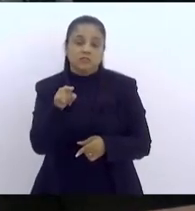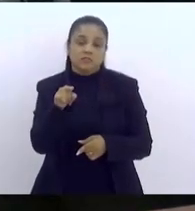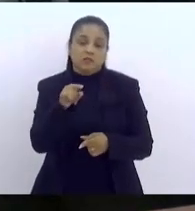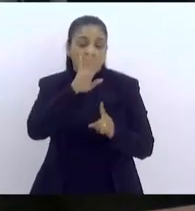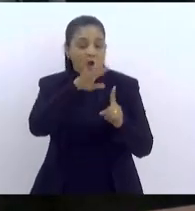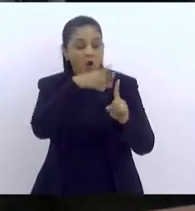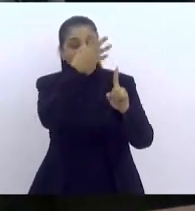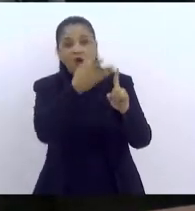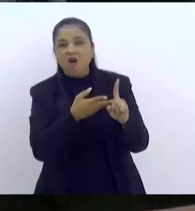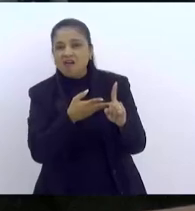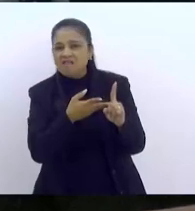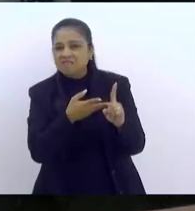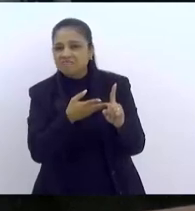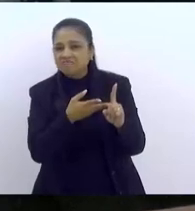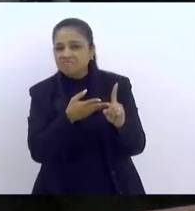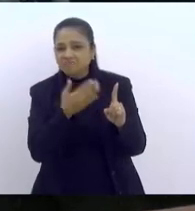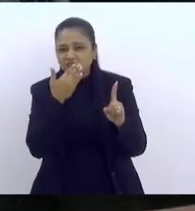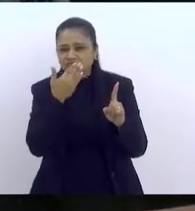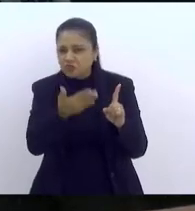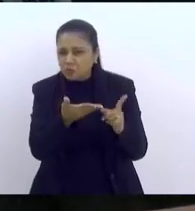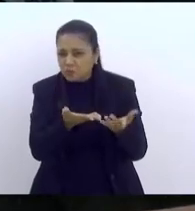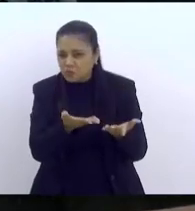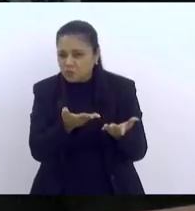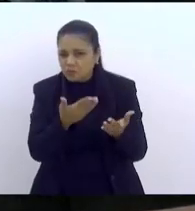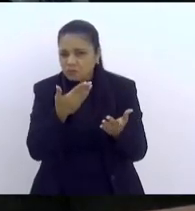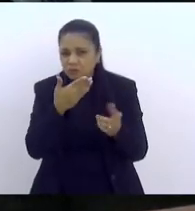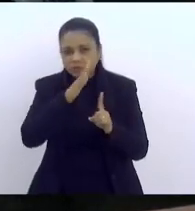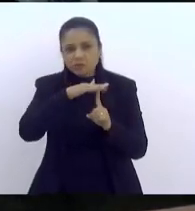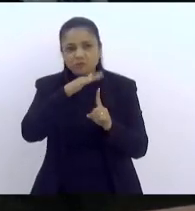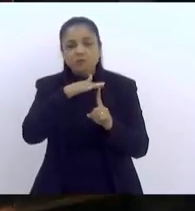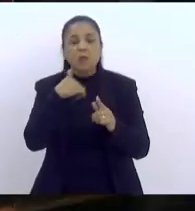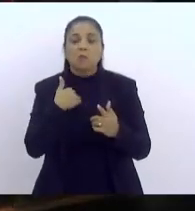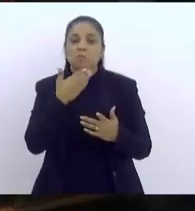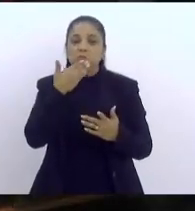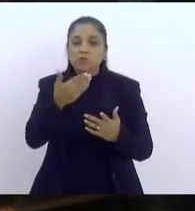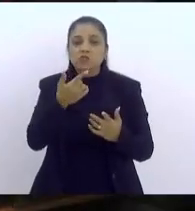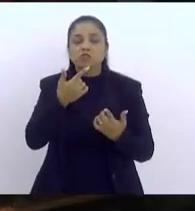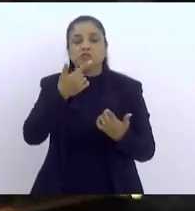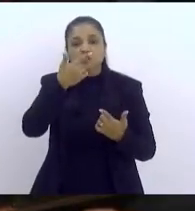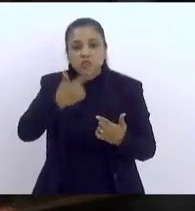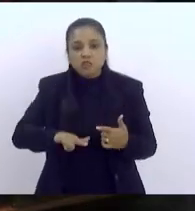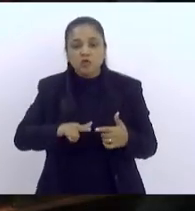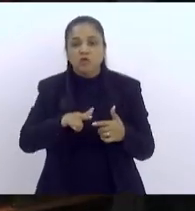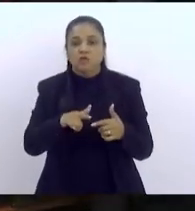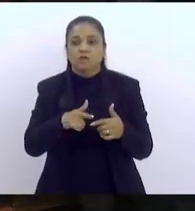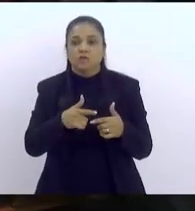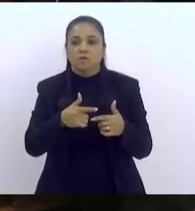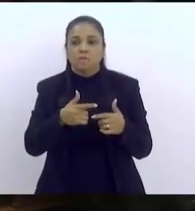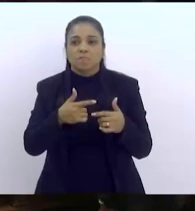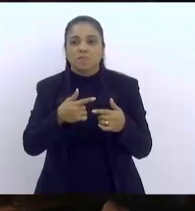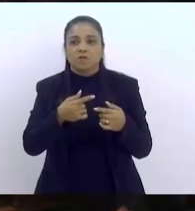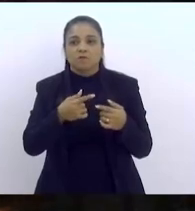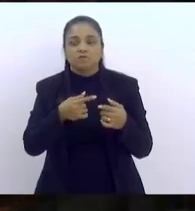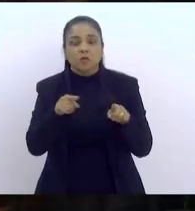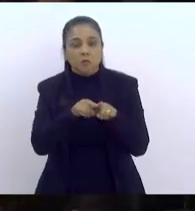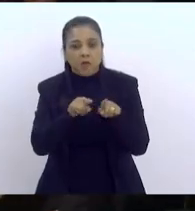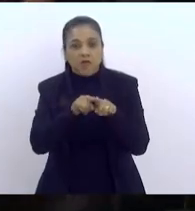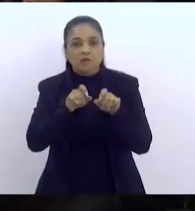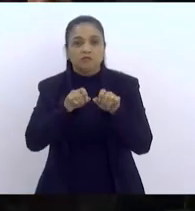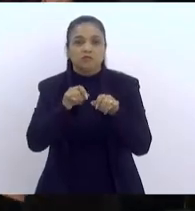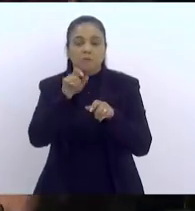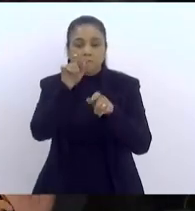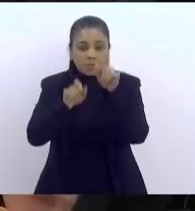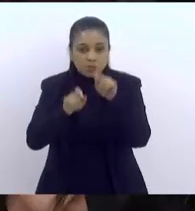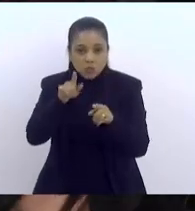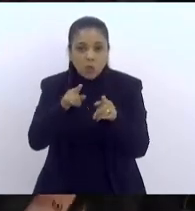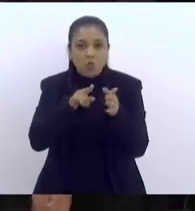honraria. Portanto, quero pedir verificação. Presidente, eu queria pedir verificação de quórum também. Deputado,